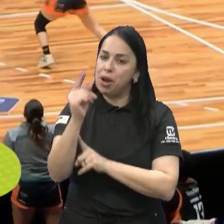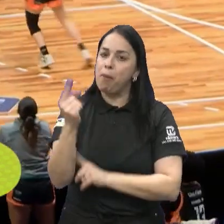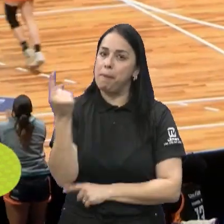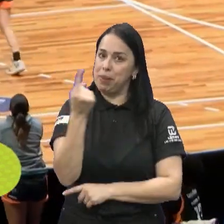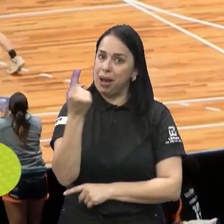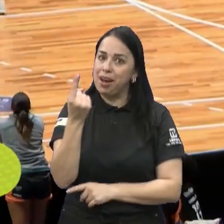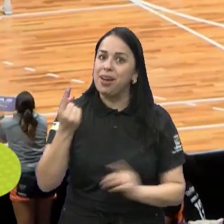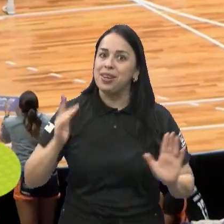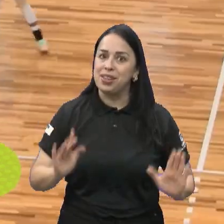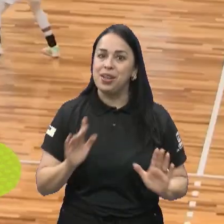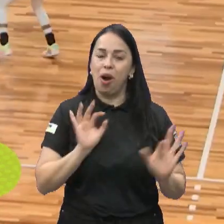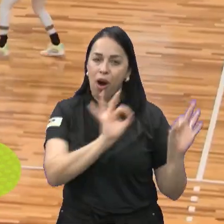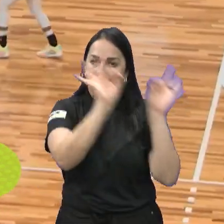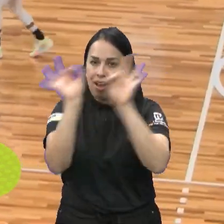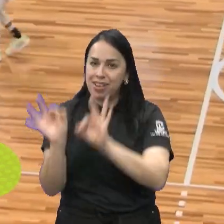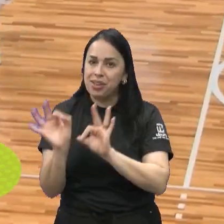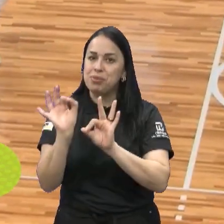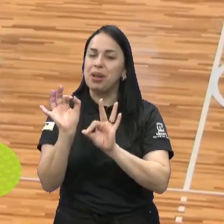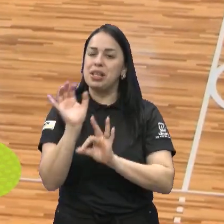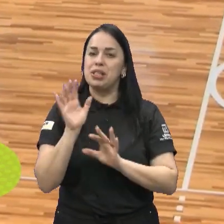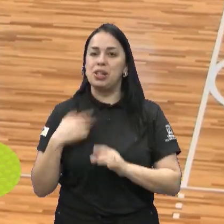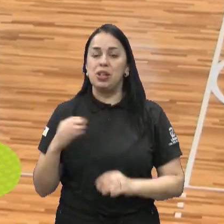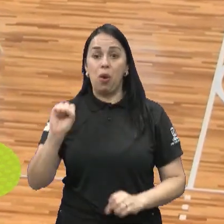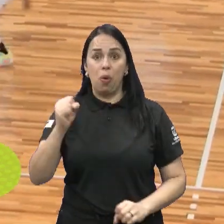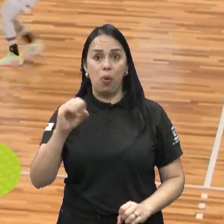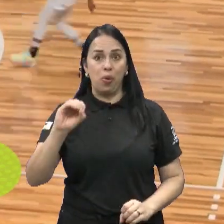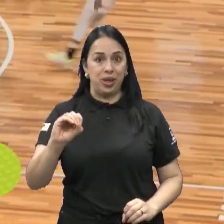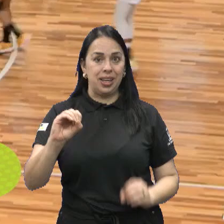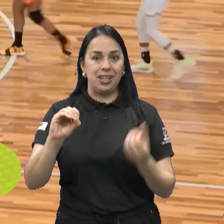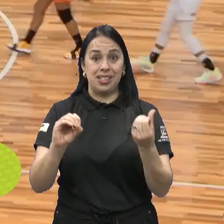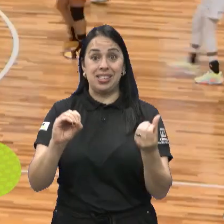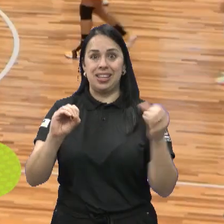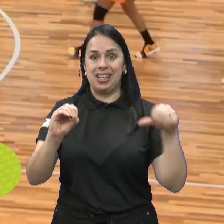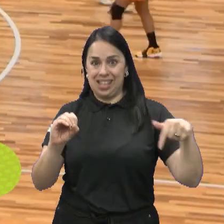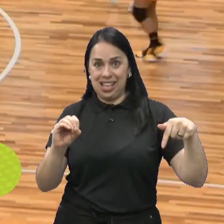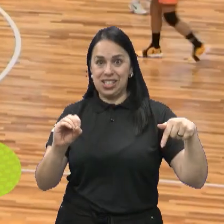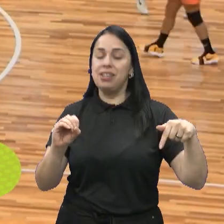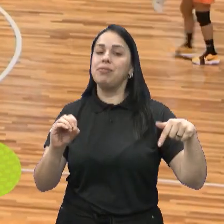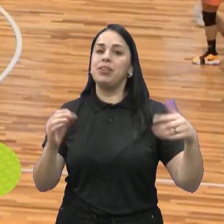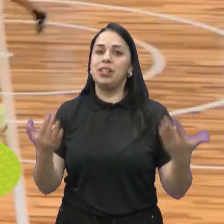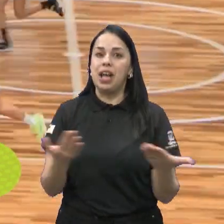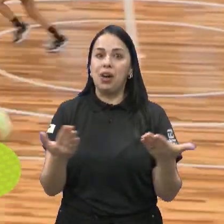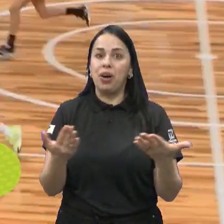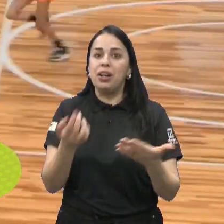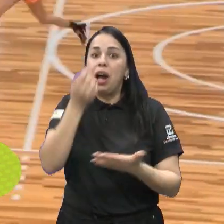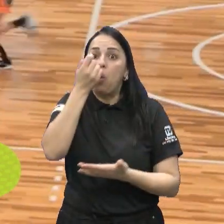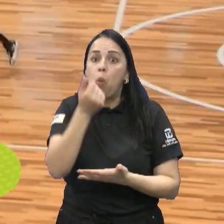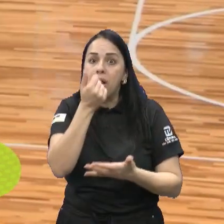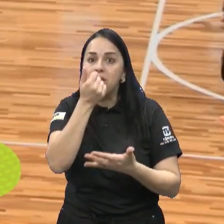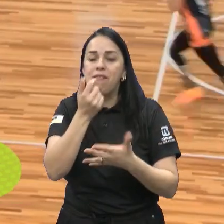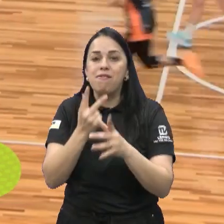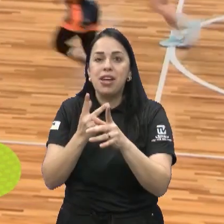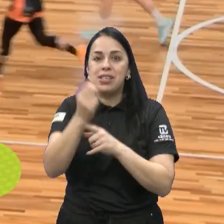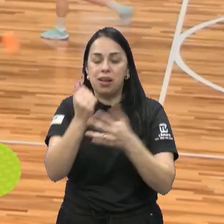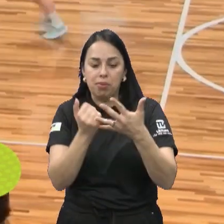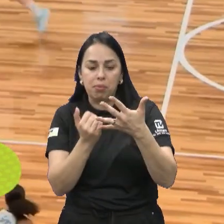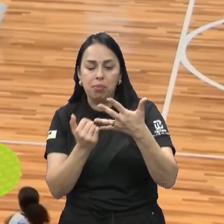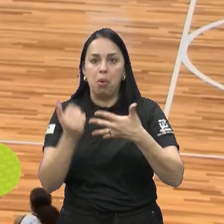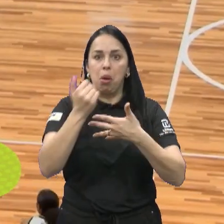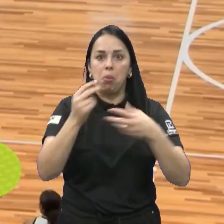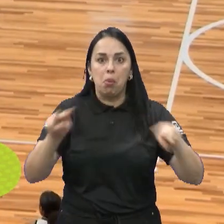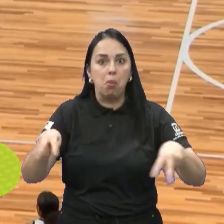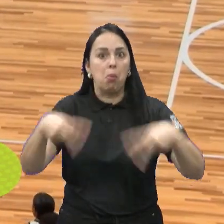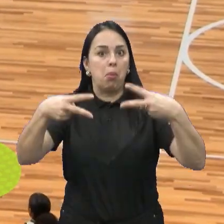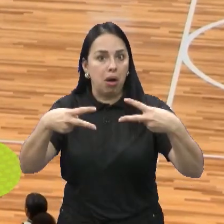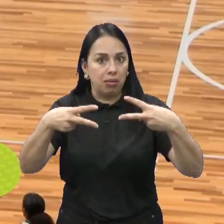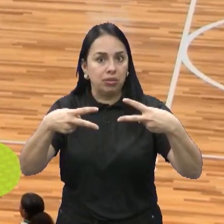imagens desta partida aí, pelo placar de 80-67, e está a uma vitória de chegar às semifinais da competição. A